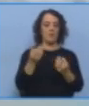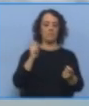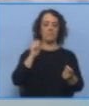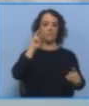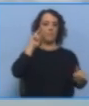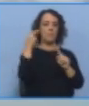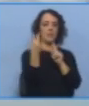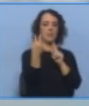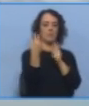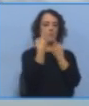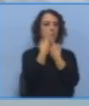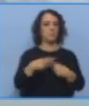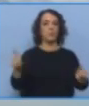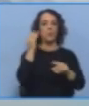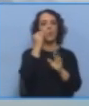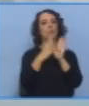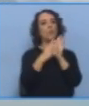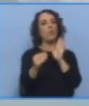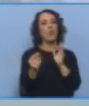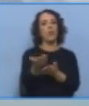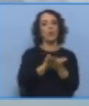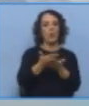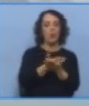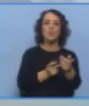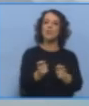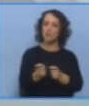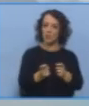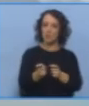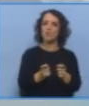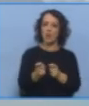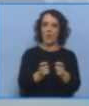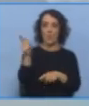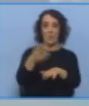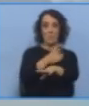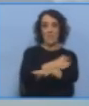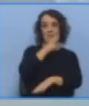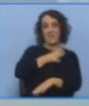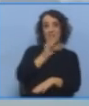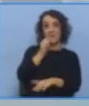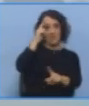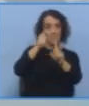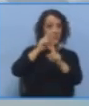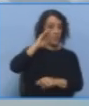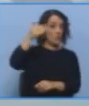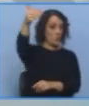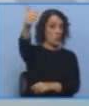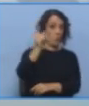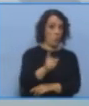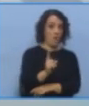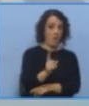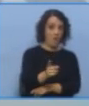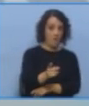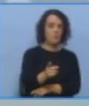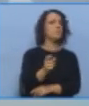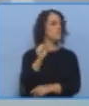paradigma de gestão e de modelo de negócio, que acredito, como falava há pouco, é sobretudo para o futuro. Vai-se colocar sobretudo para o futuro. E